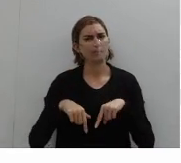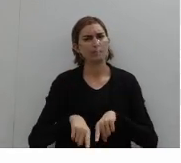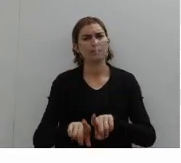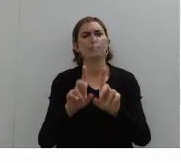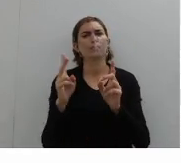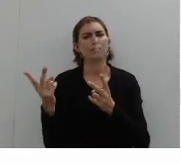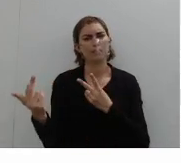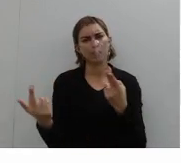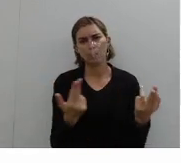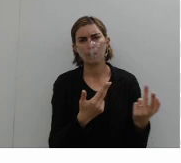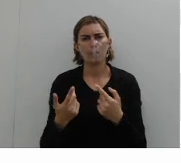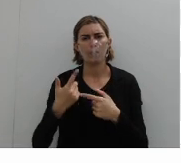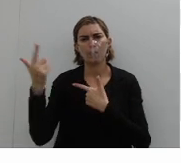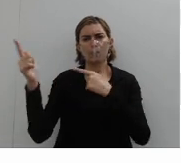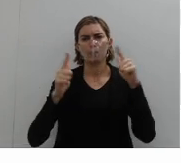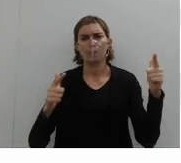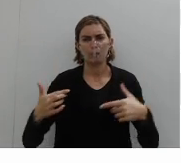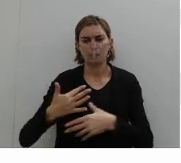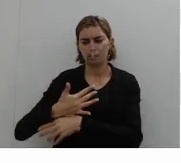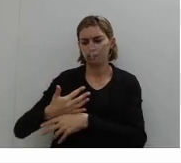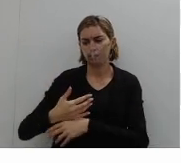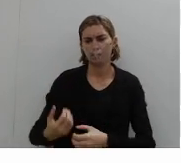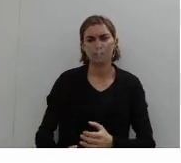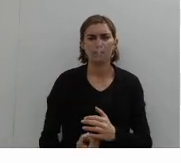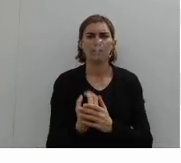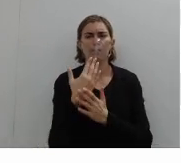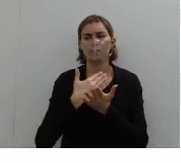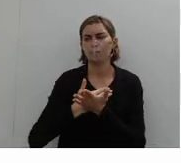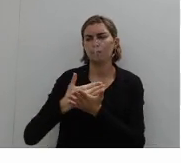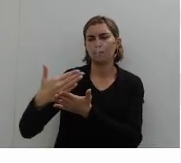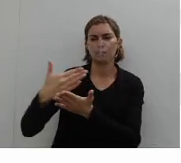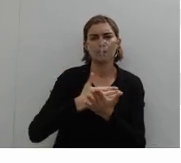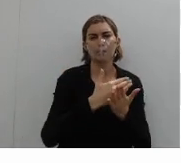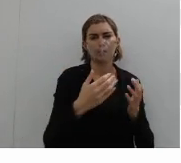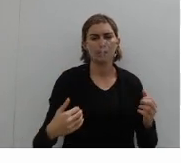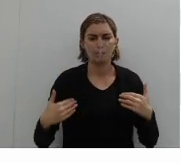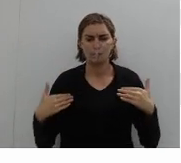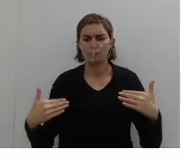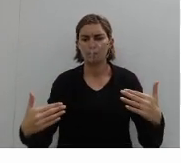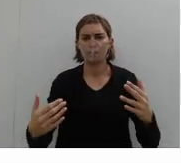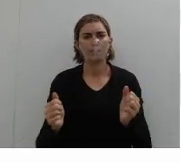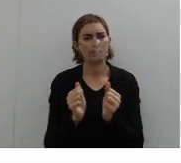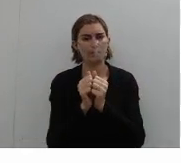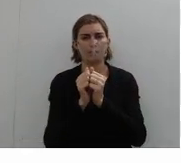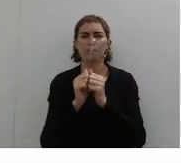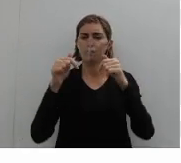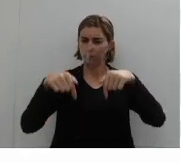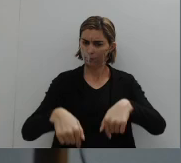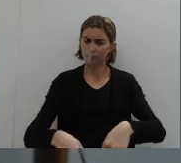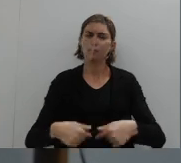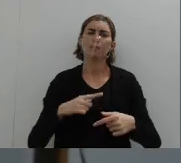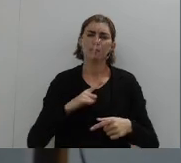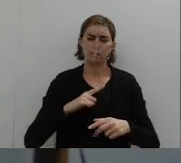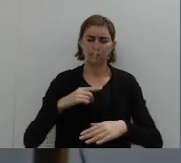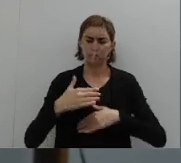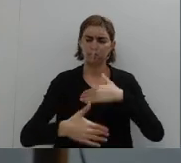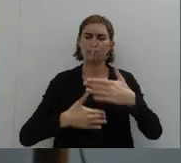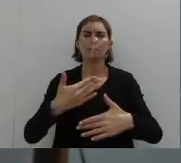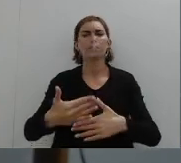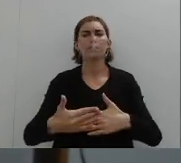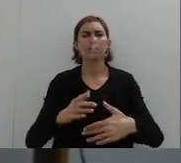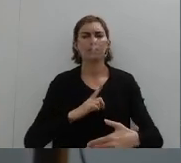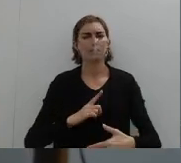Simultaneamente, muitas outras civilizações cresceram juntas. Claro, aqui mesmo nós tivemos um processo